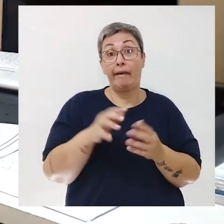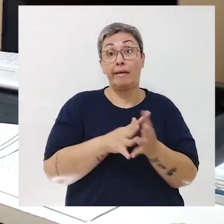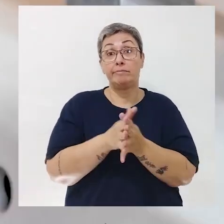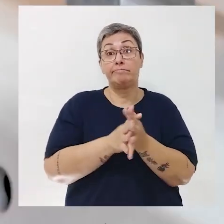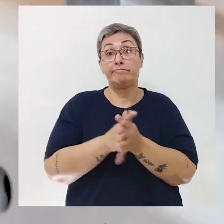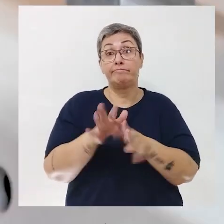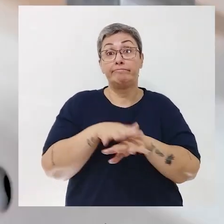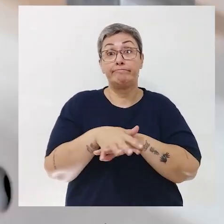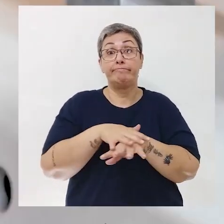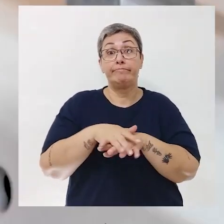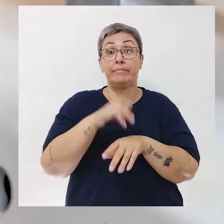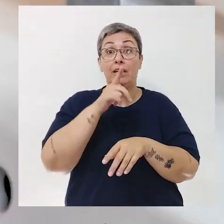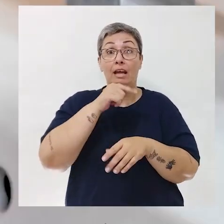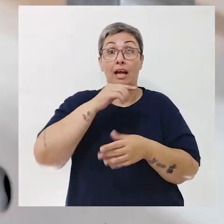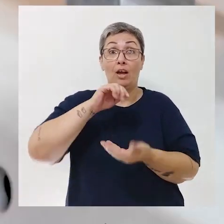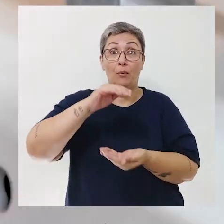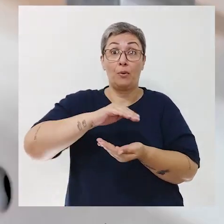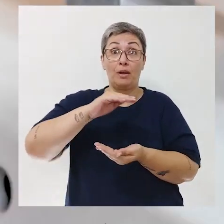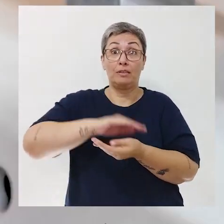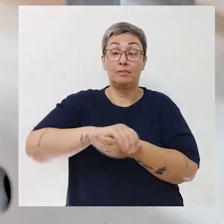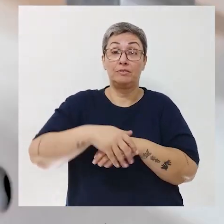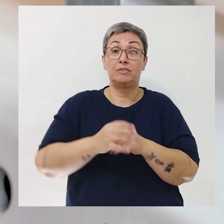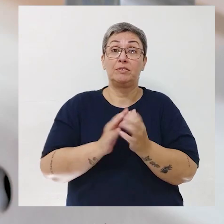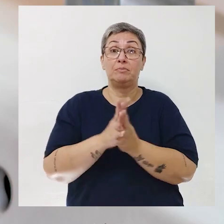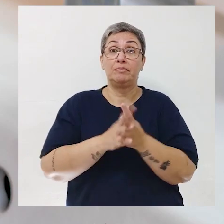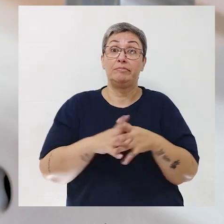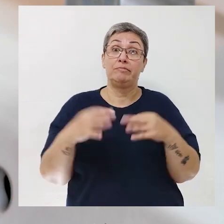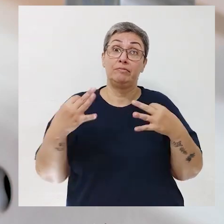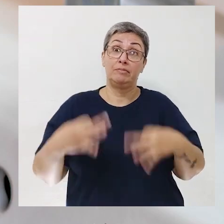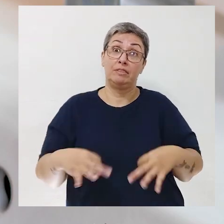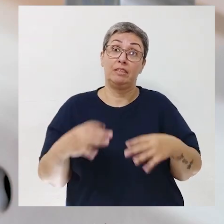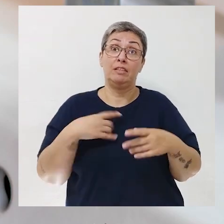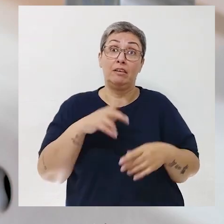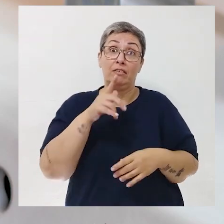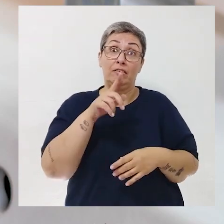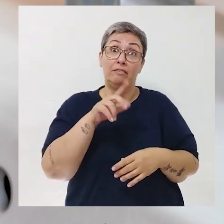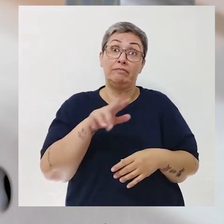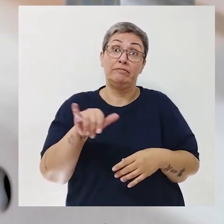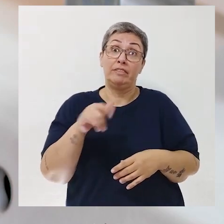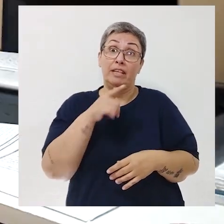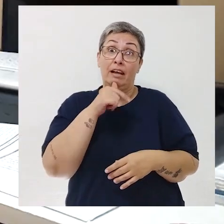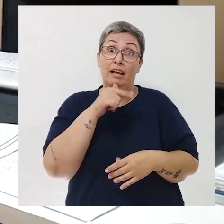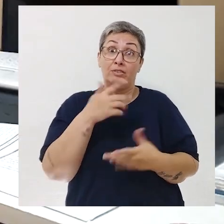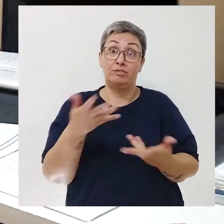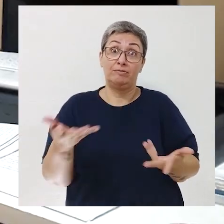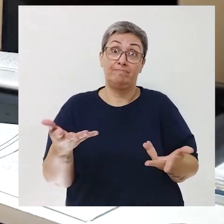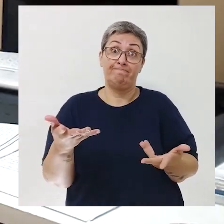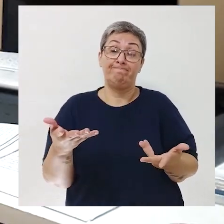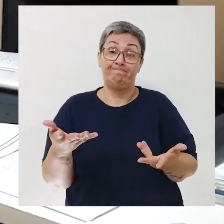é lavar as mãos com água e sabão, né? Corretamente, né? Vai bastante água aí, né?